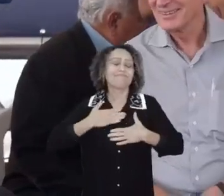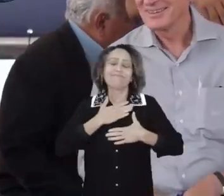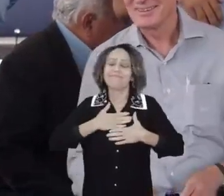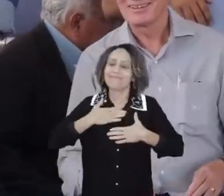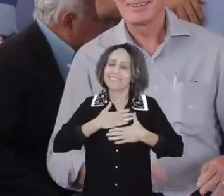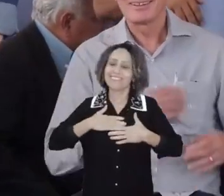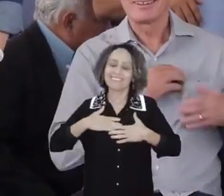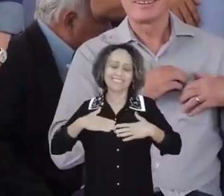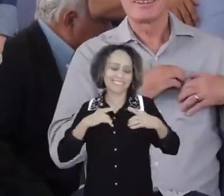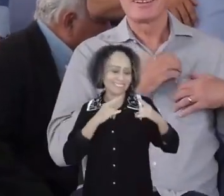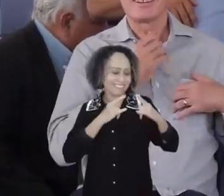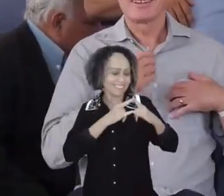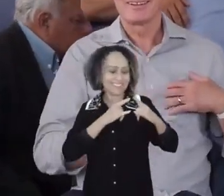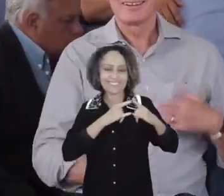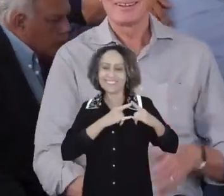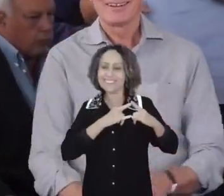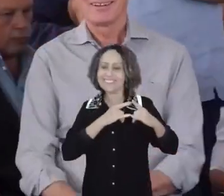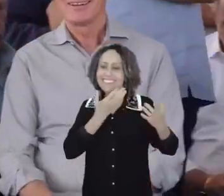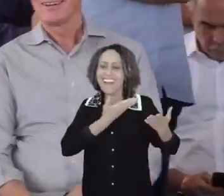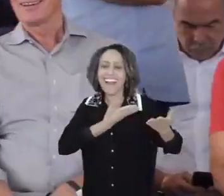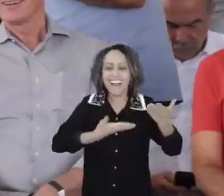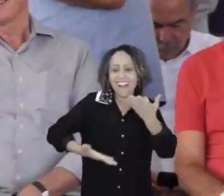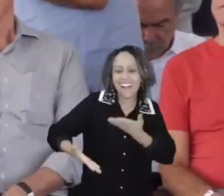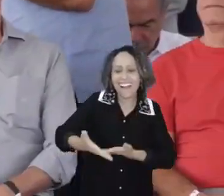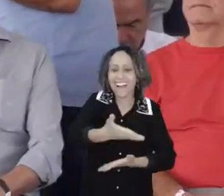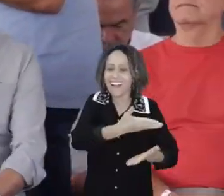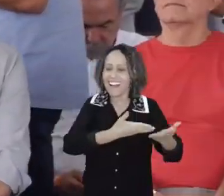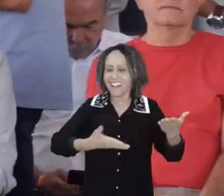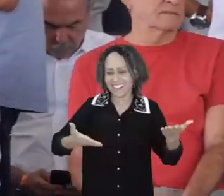e queridos companheiros de Contagem,